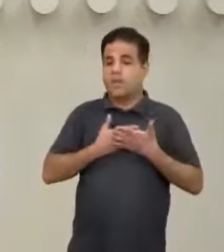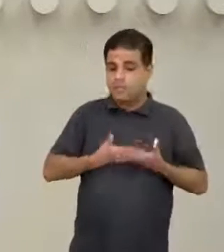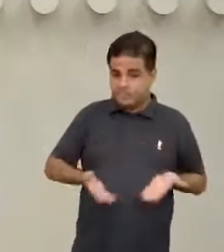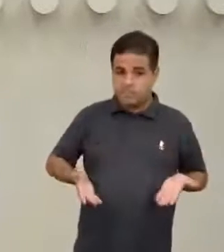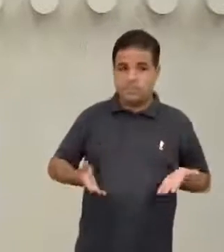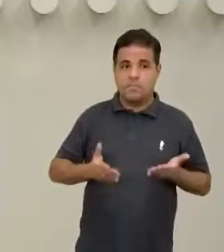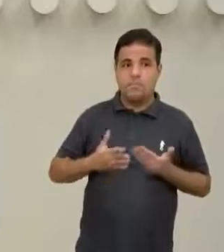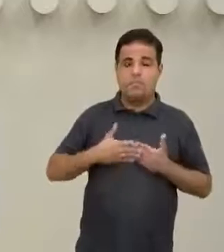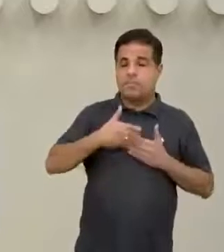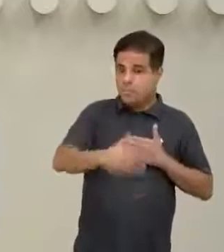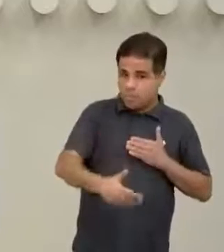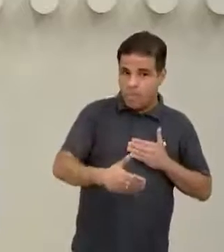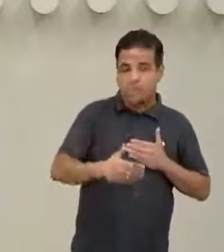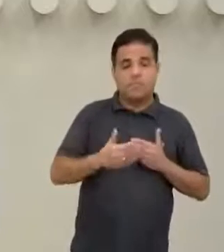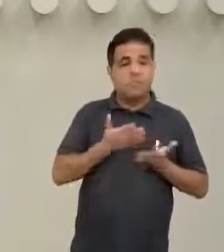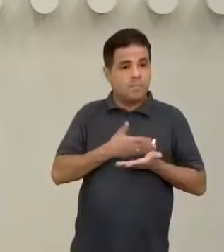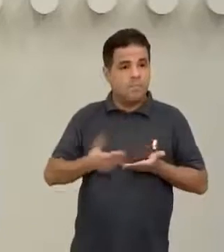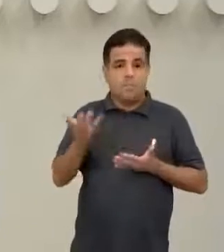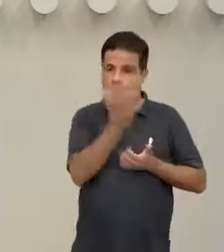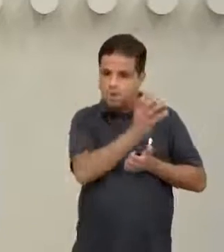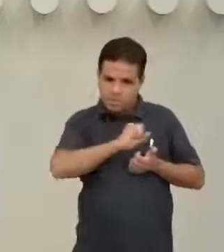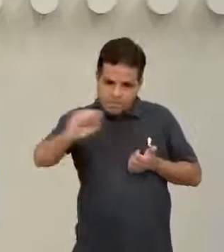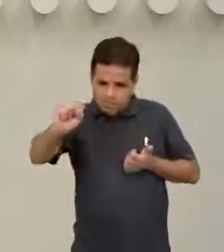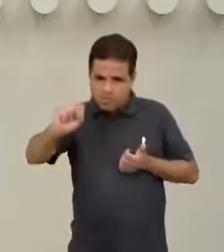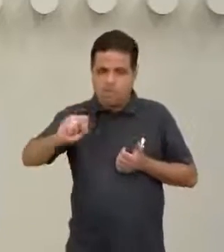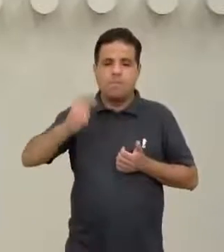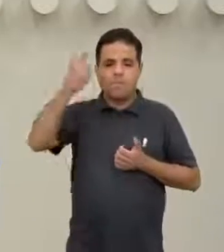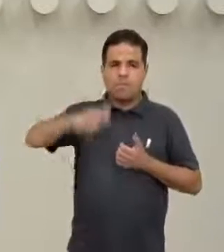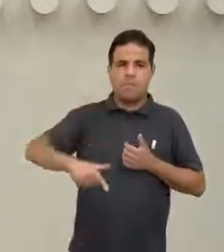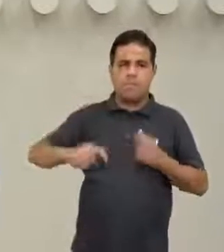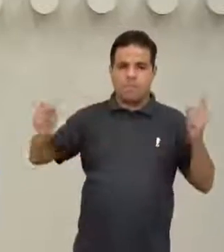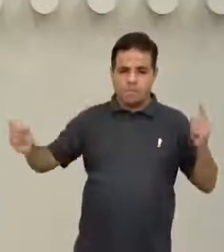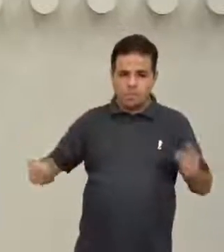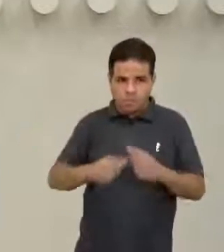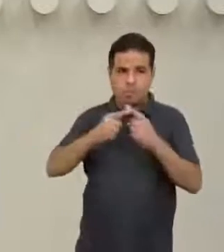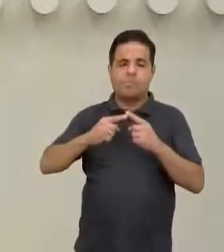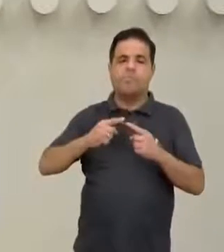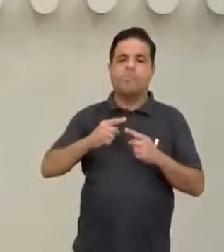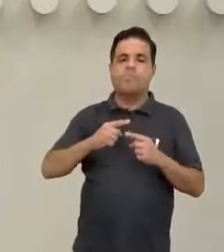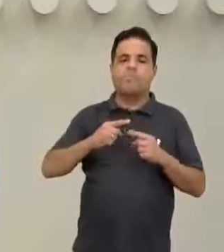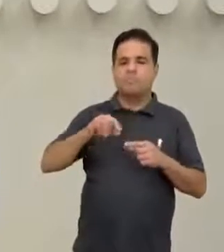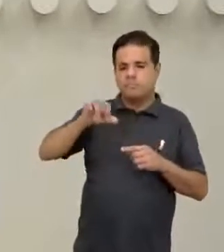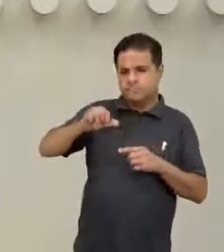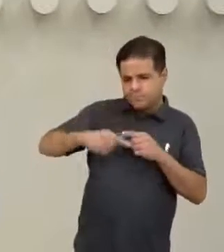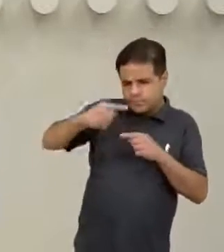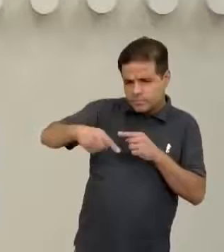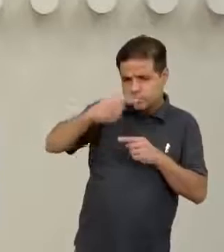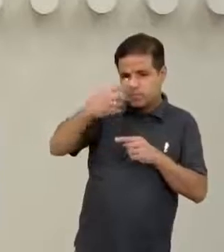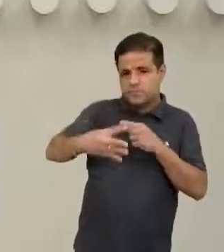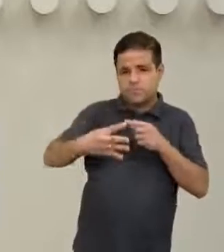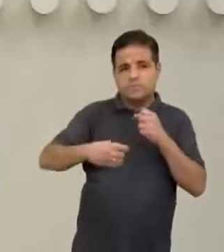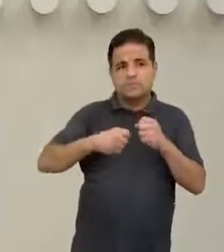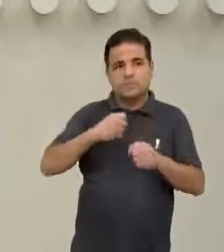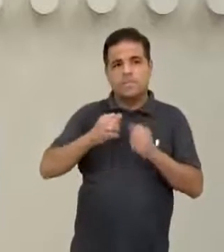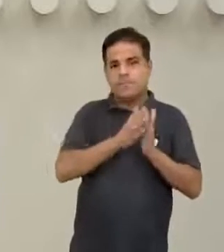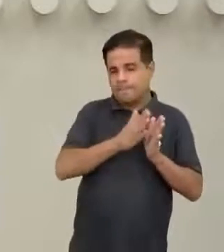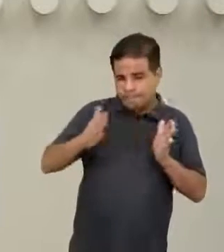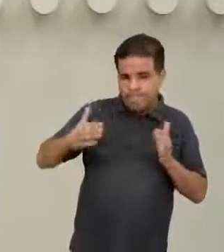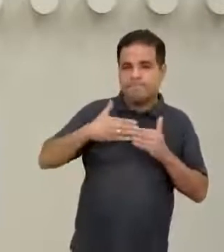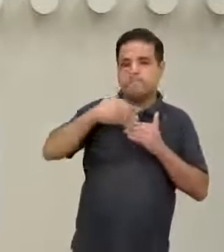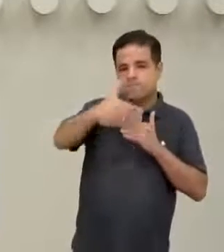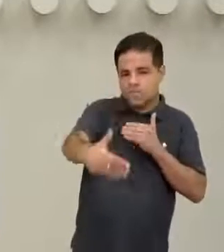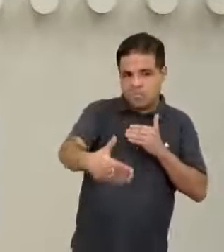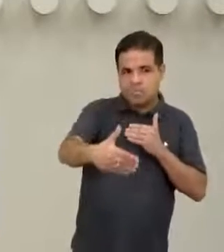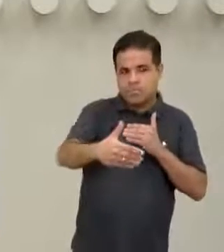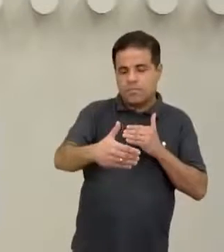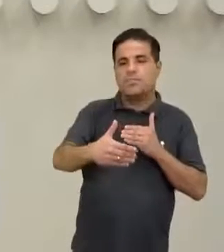de skate para que ela seja campeã olímpica na próxima Olimpíada. Minha filha tem 9 anos, daqui a 4 anos ela vai ter 13. Então, ela pode ser